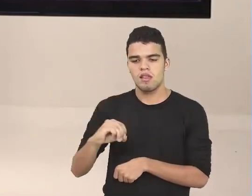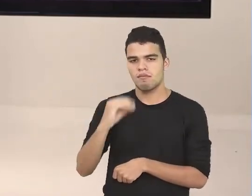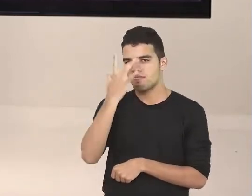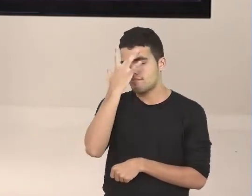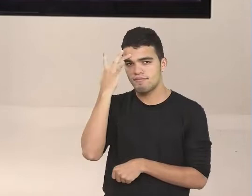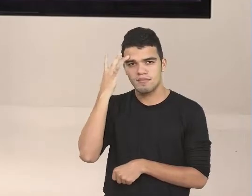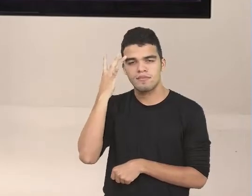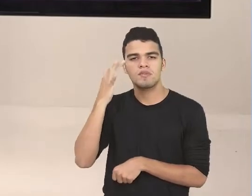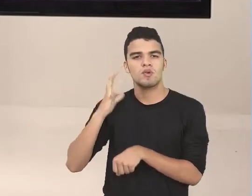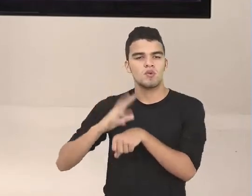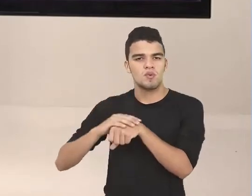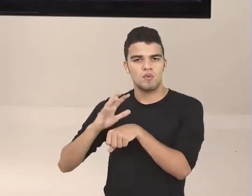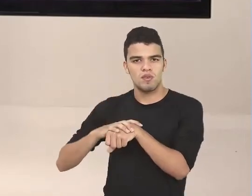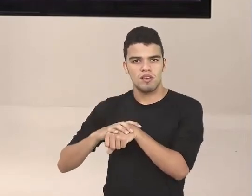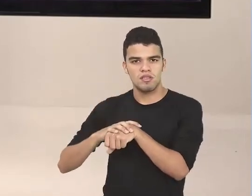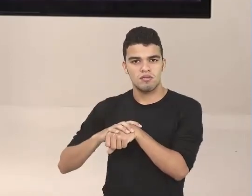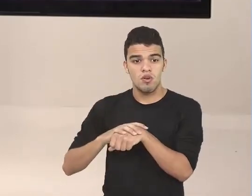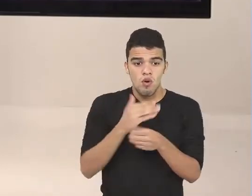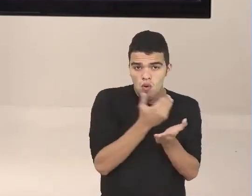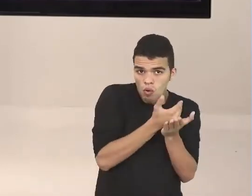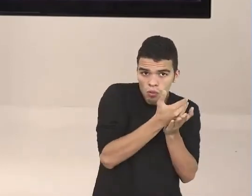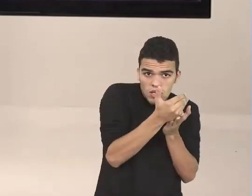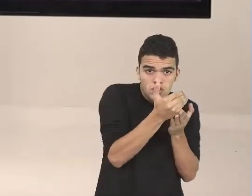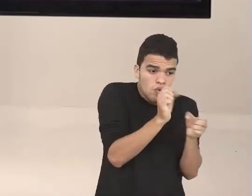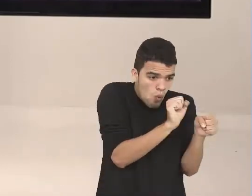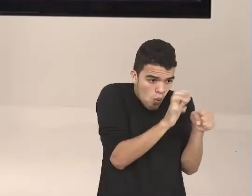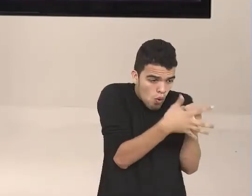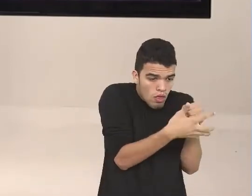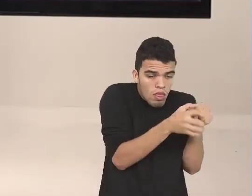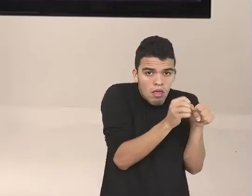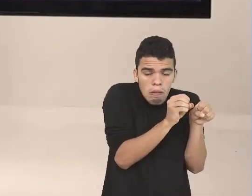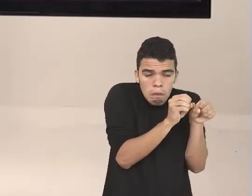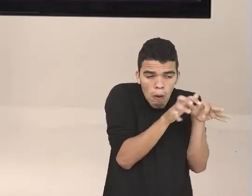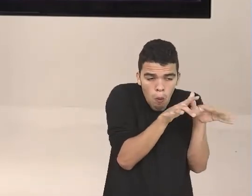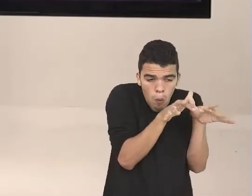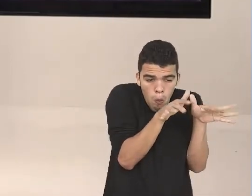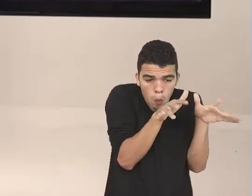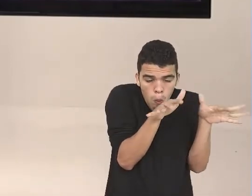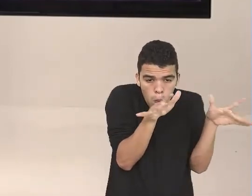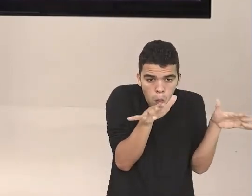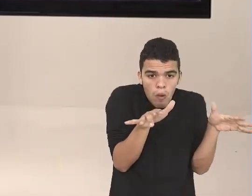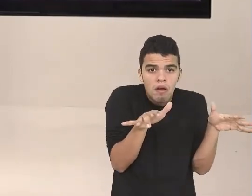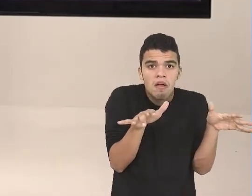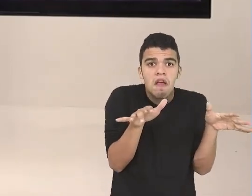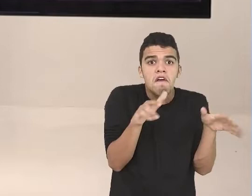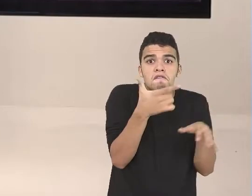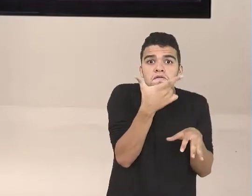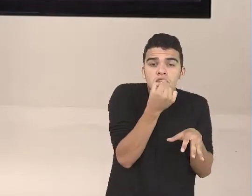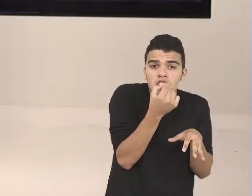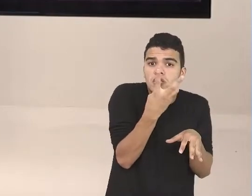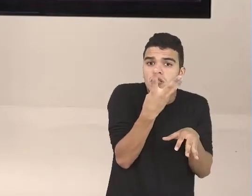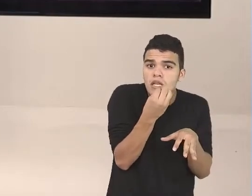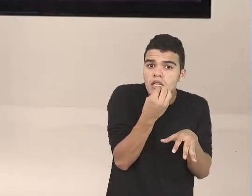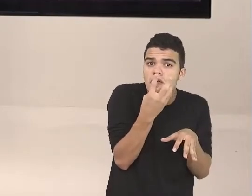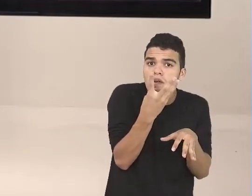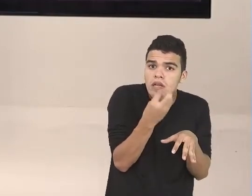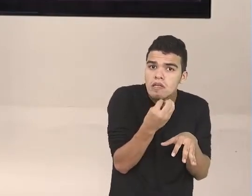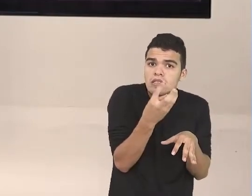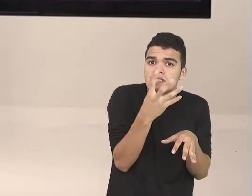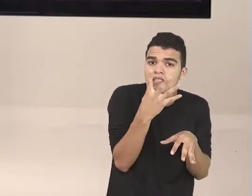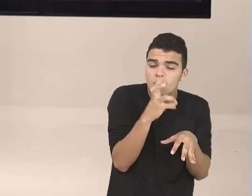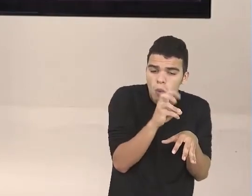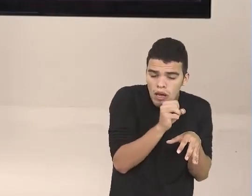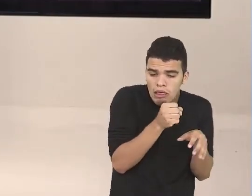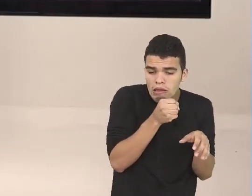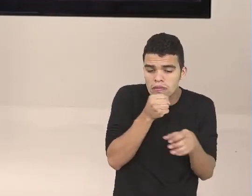ele começa a receber 50, 100 pacientes por dia. Daqui a pouco, não vai ter profissional para cuidar dos doentes, não vai ter